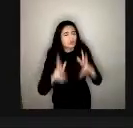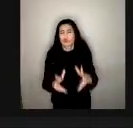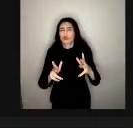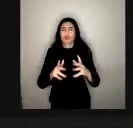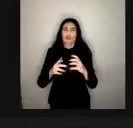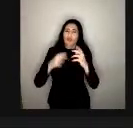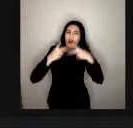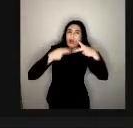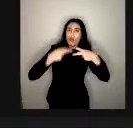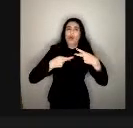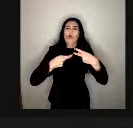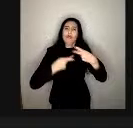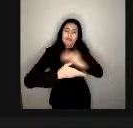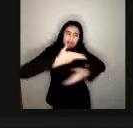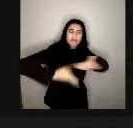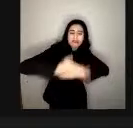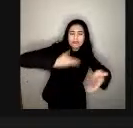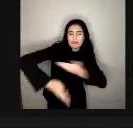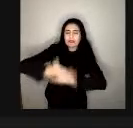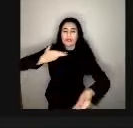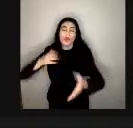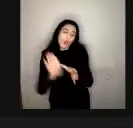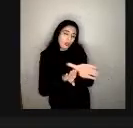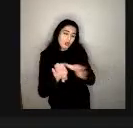pessoas que estão nos ouvindo.